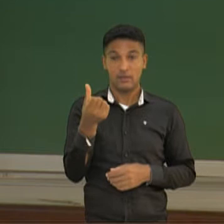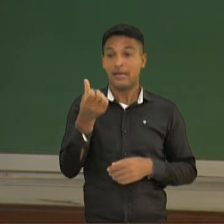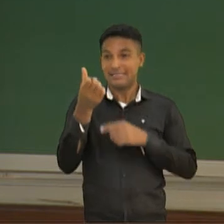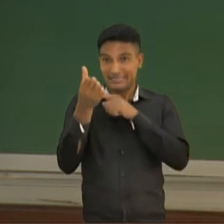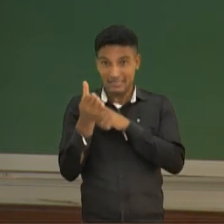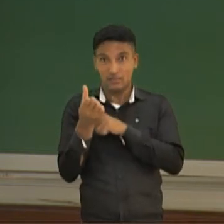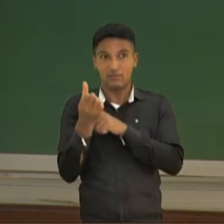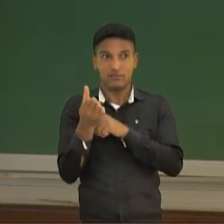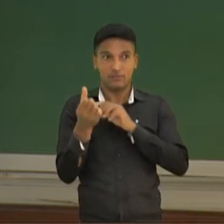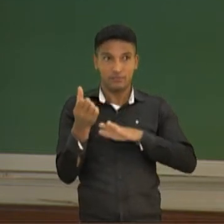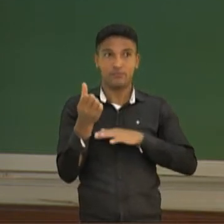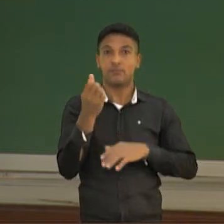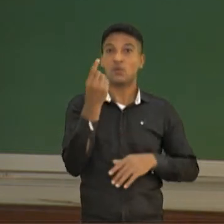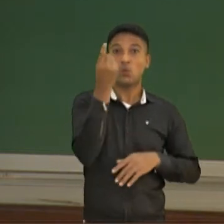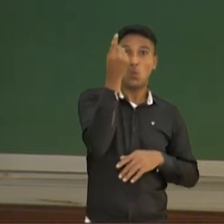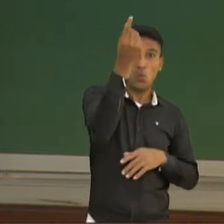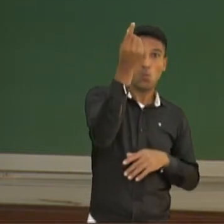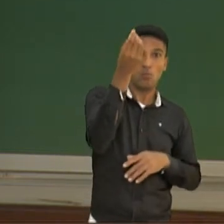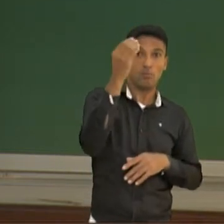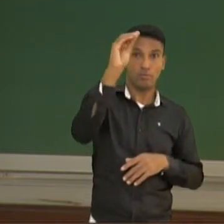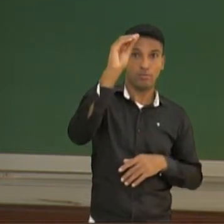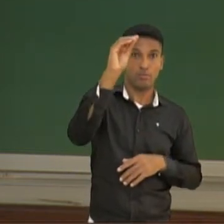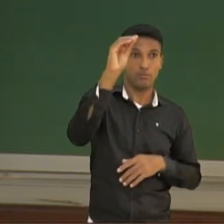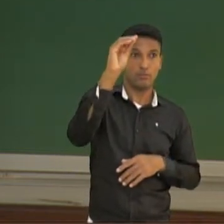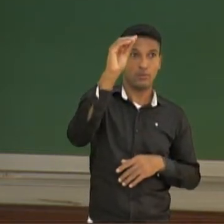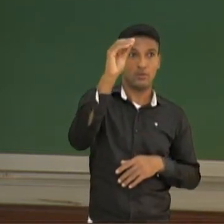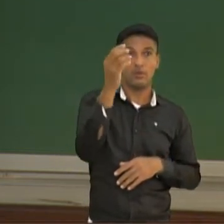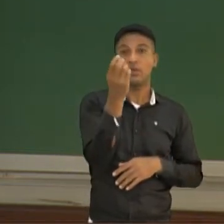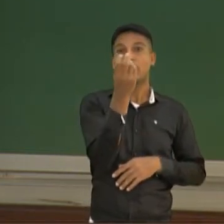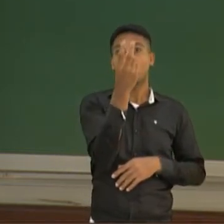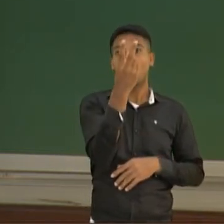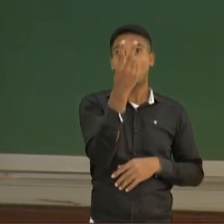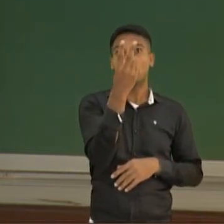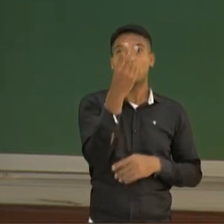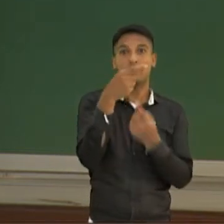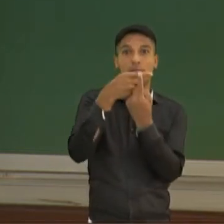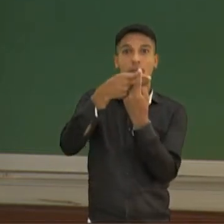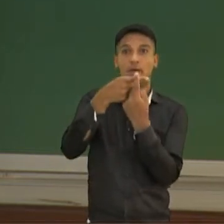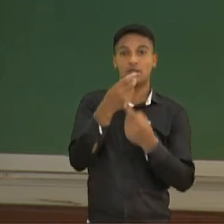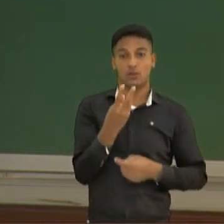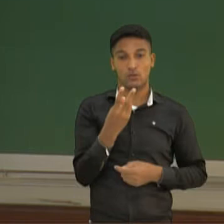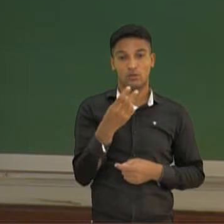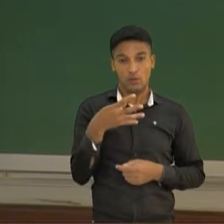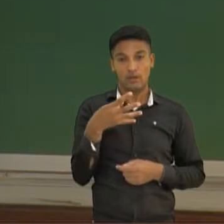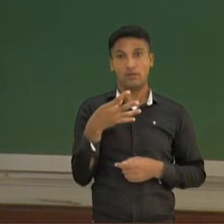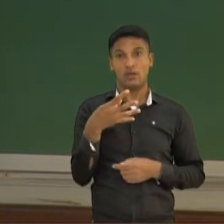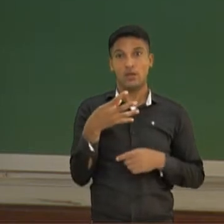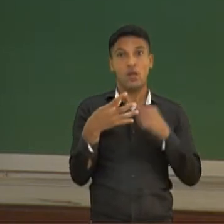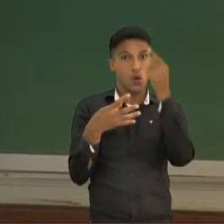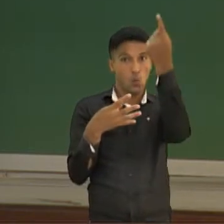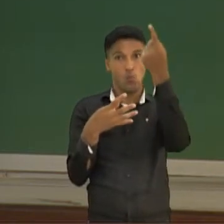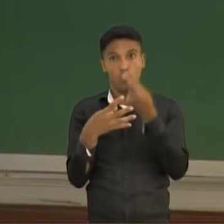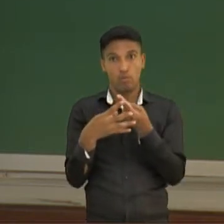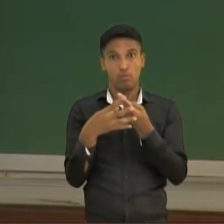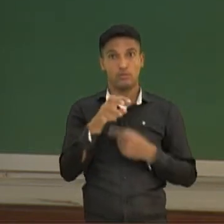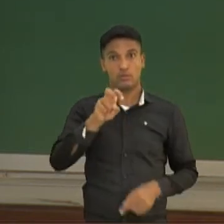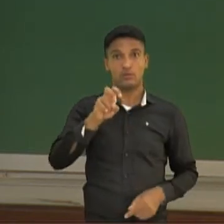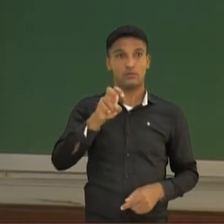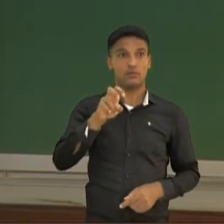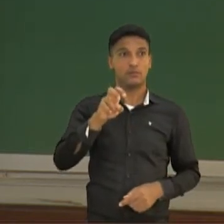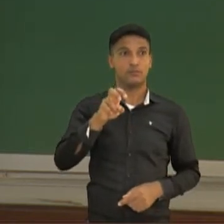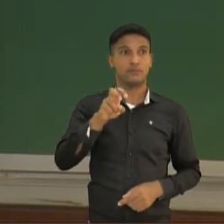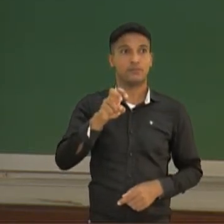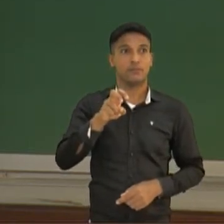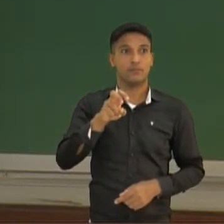uma dezena. 2 mais 2, 4, com mais 1, 5. 5